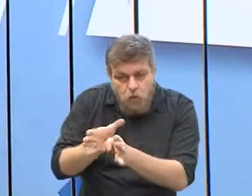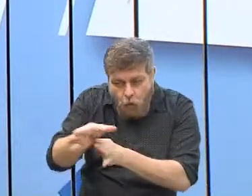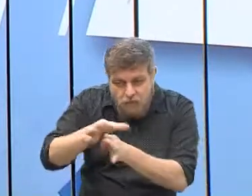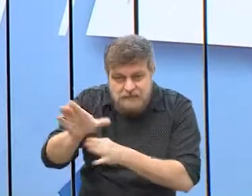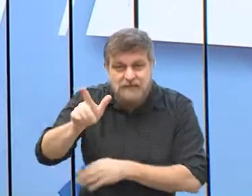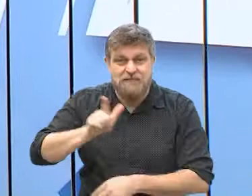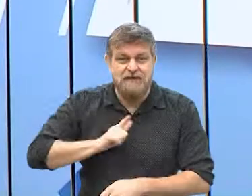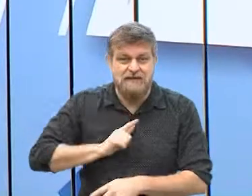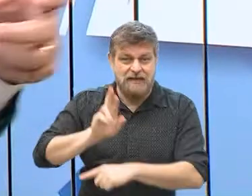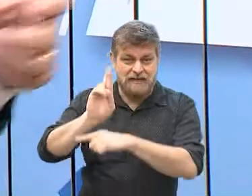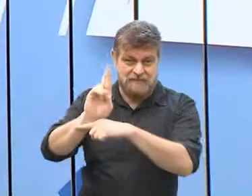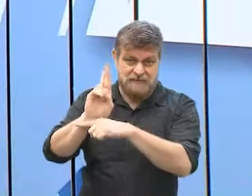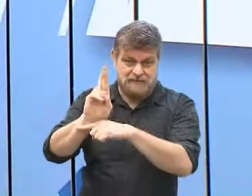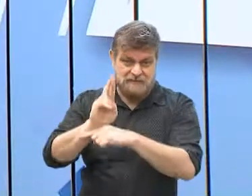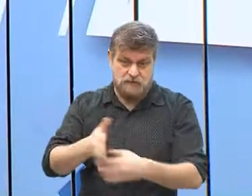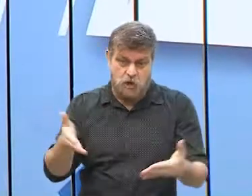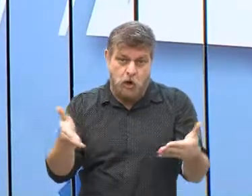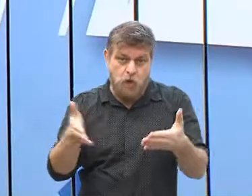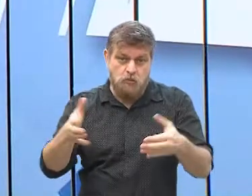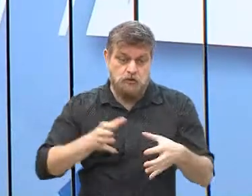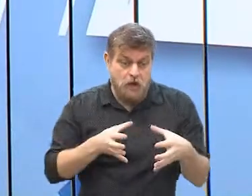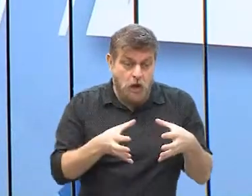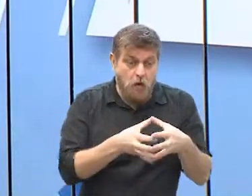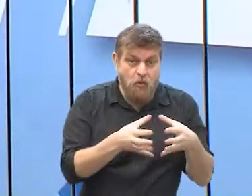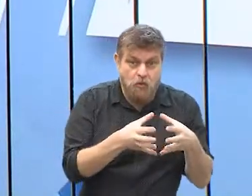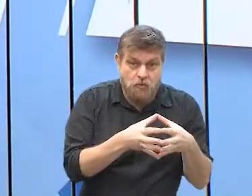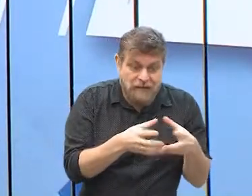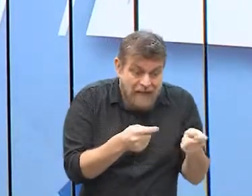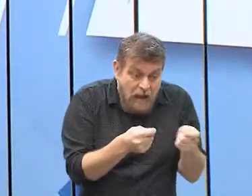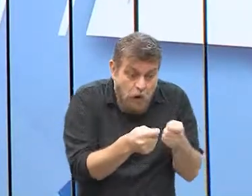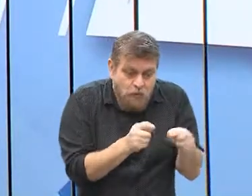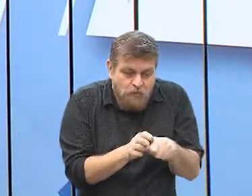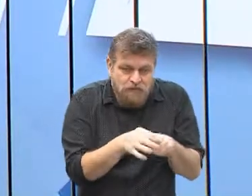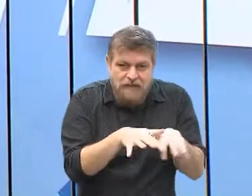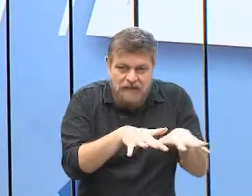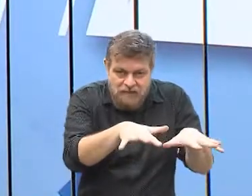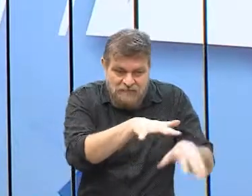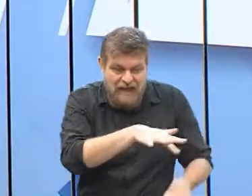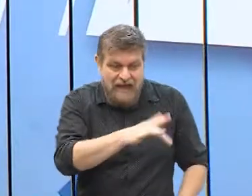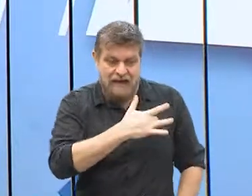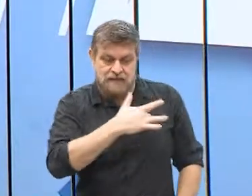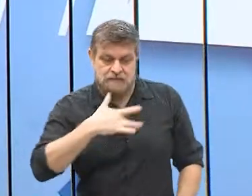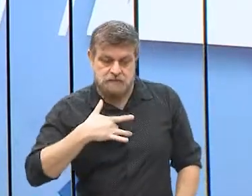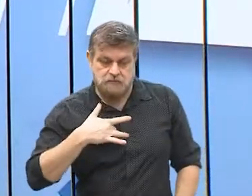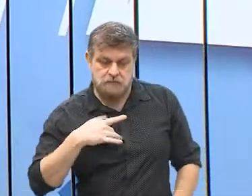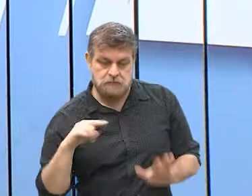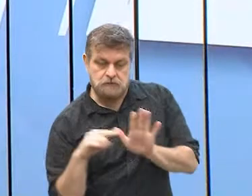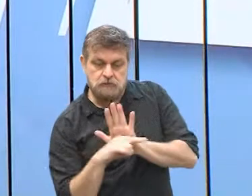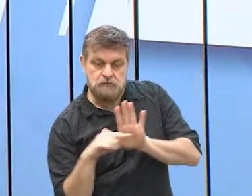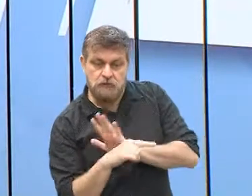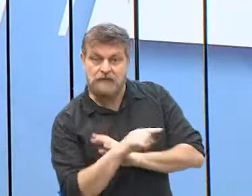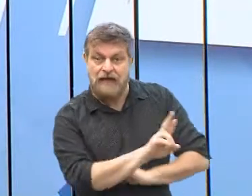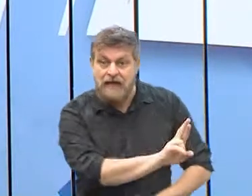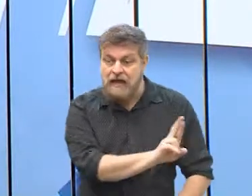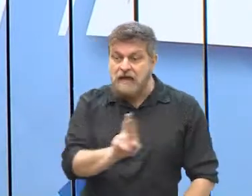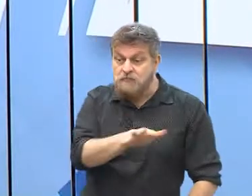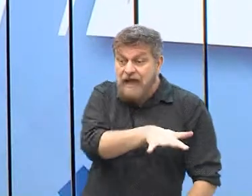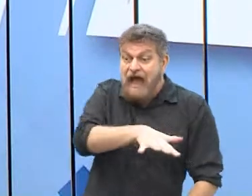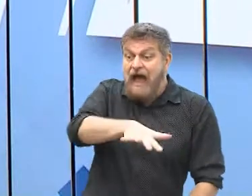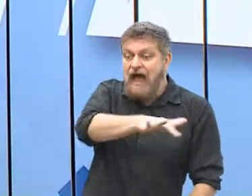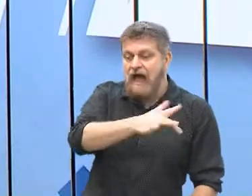representantes do atual comitê de monitoramento da Covid, né, para até ouvir dos técnicos da área de saúde,